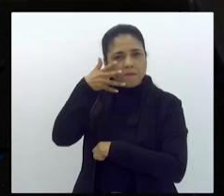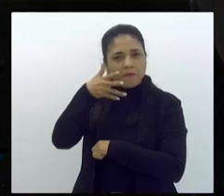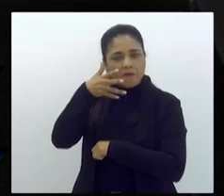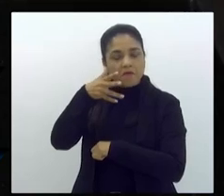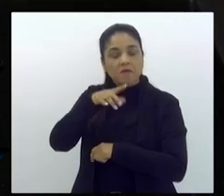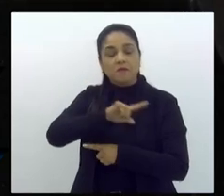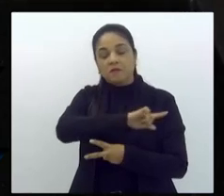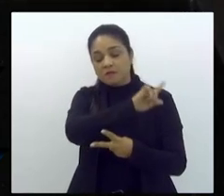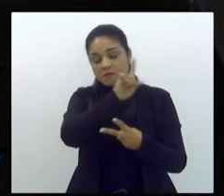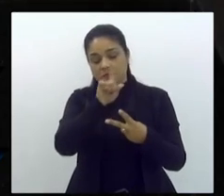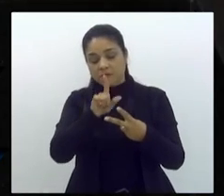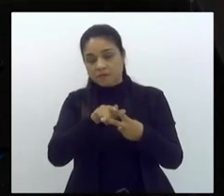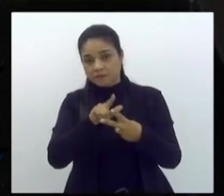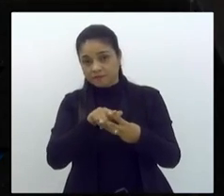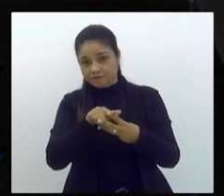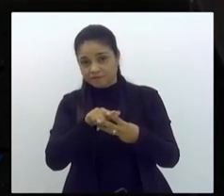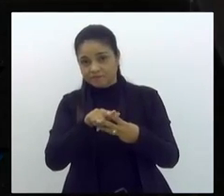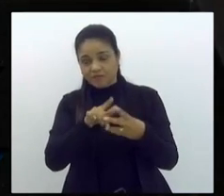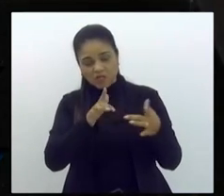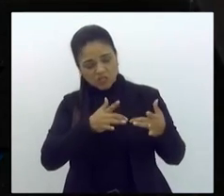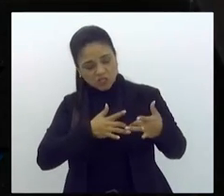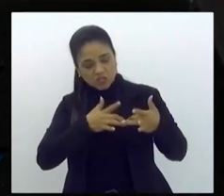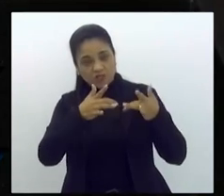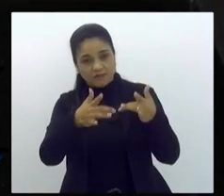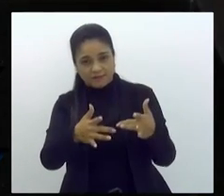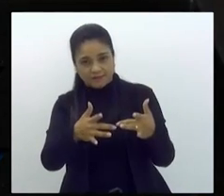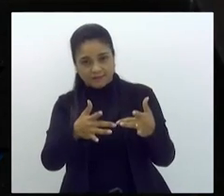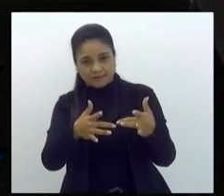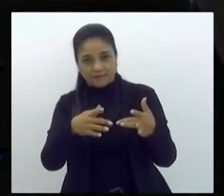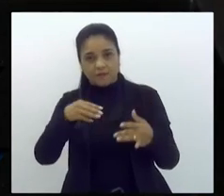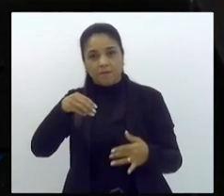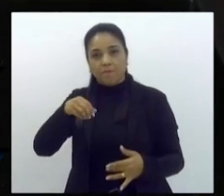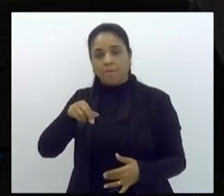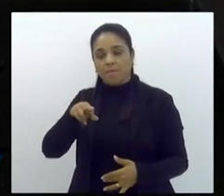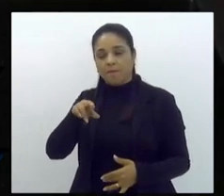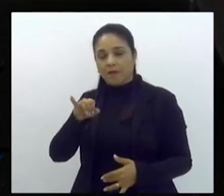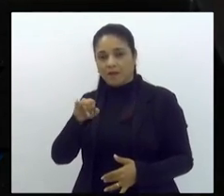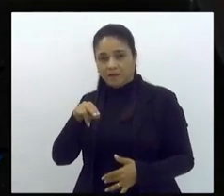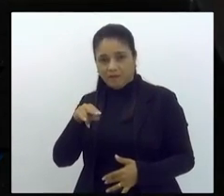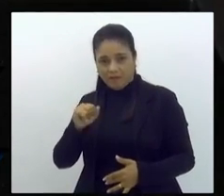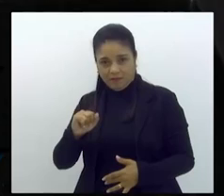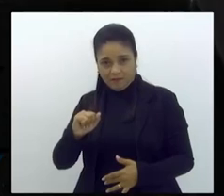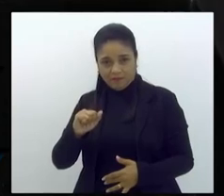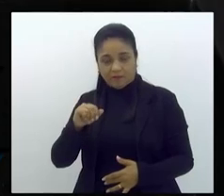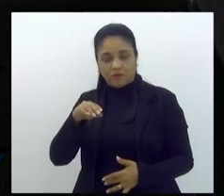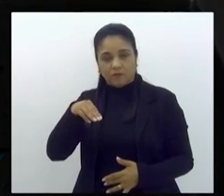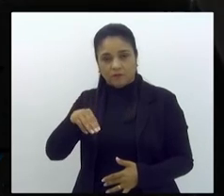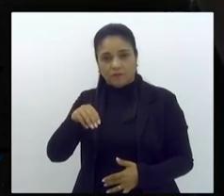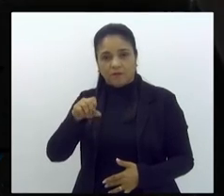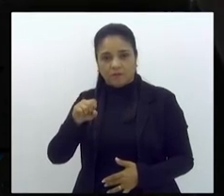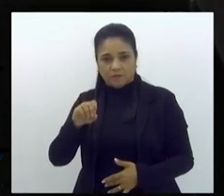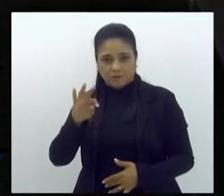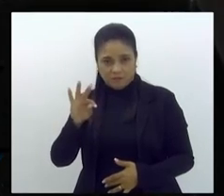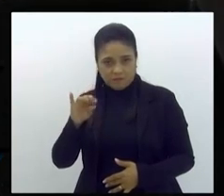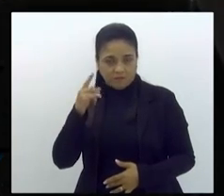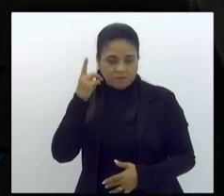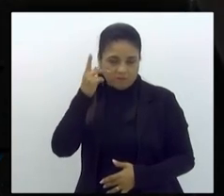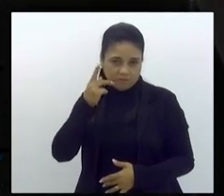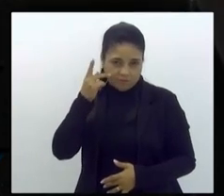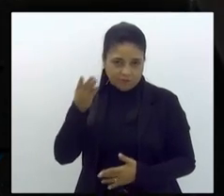primeiro é a solidariedade a deputada Marina do MST que já